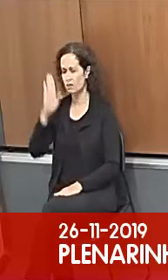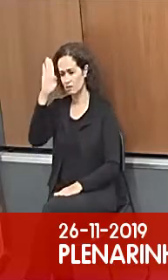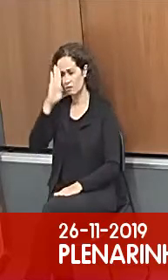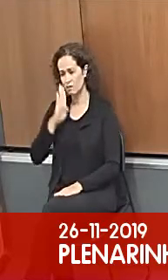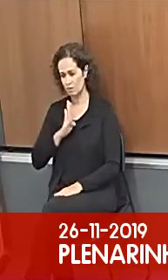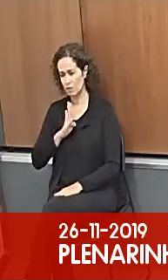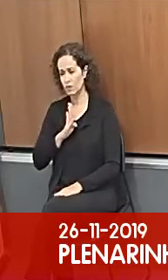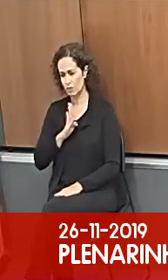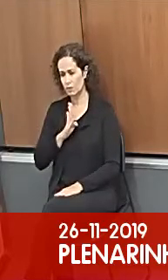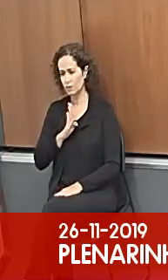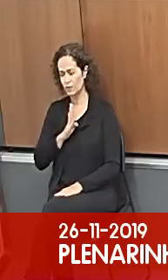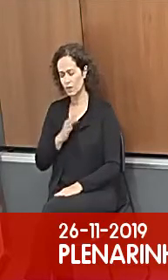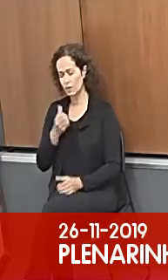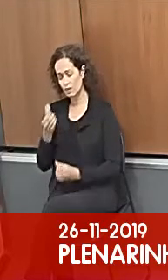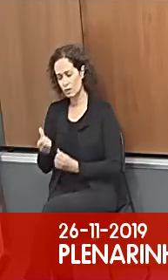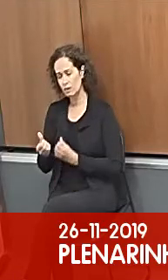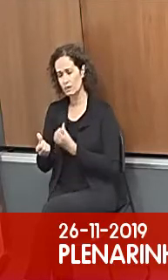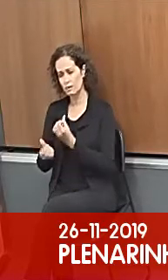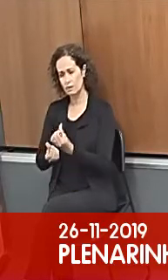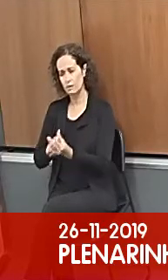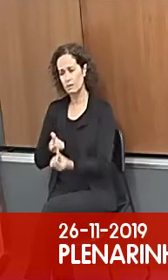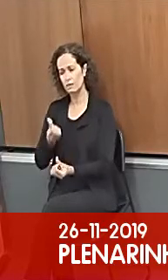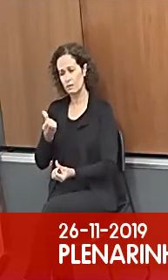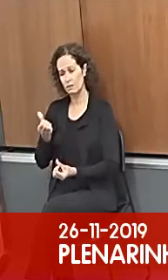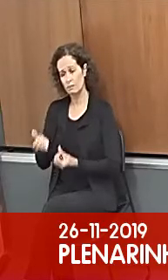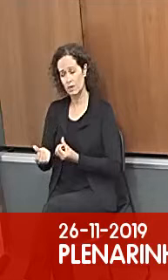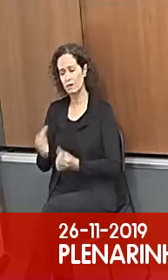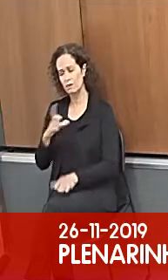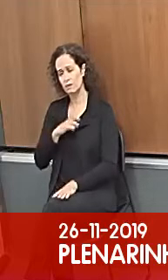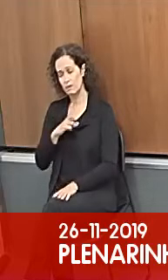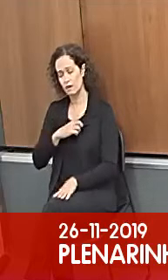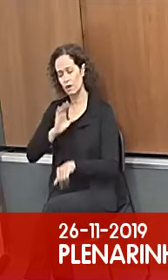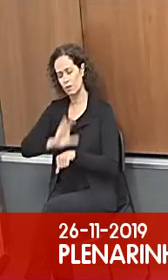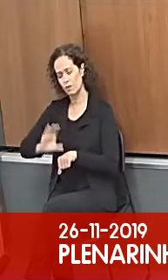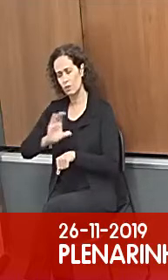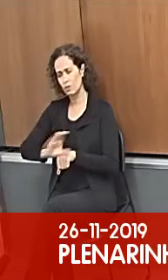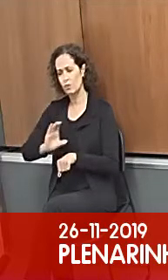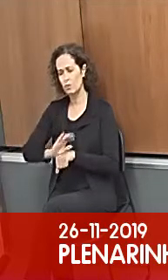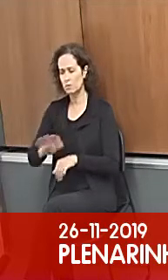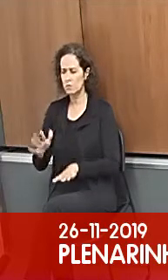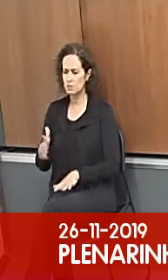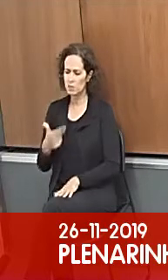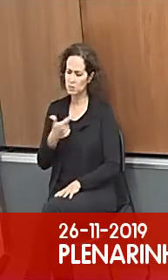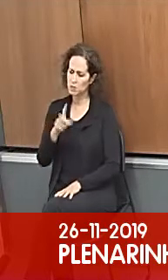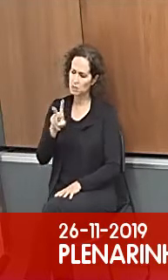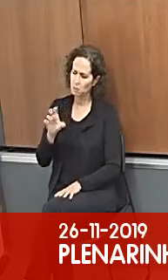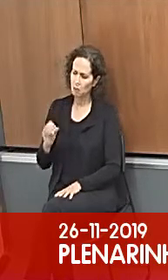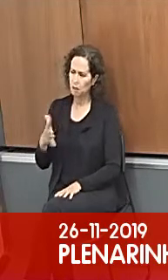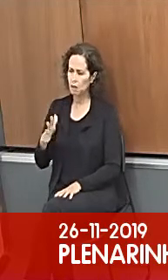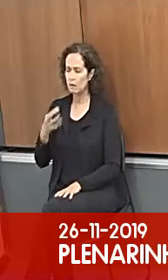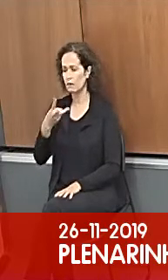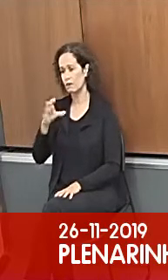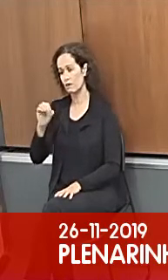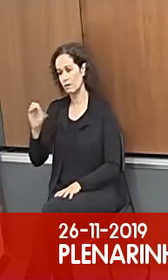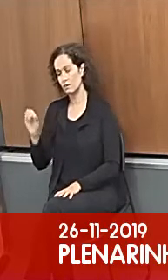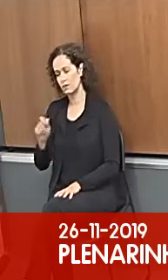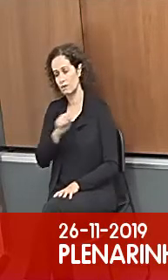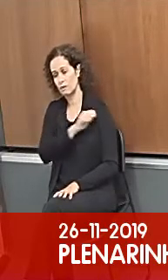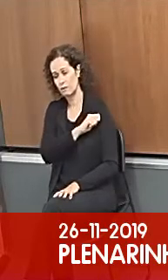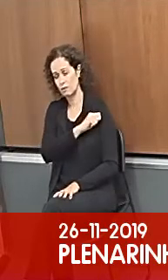gratuito, e a cada 6 meses nós estamos dando lá esse curso para 250, 300 alunos aqui em Belo